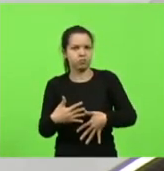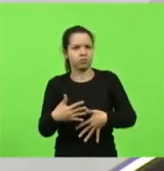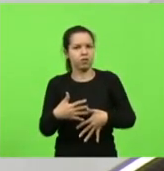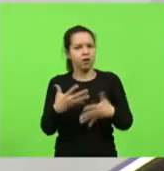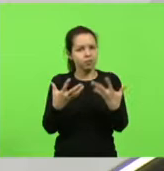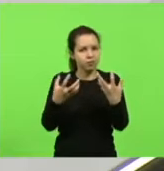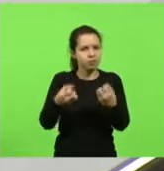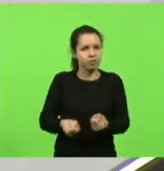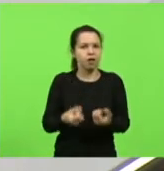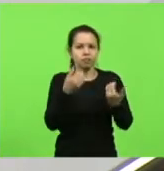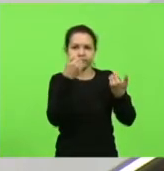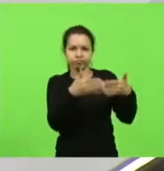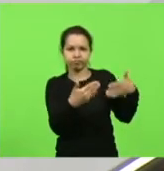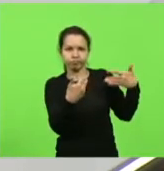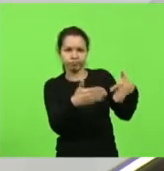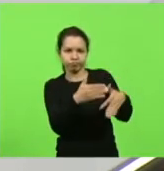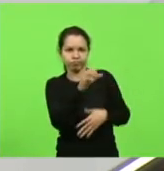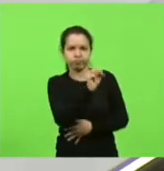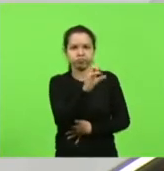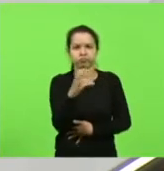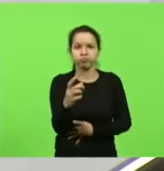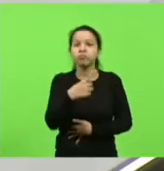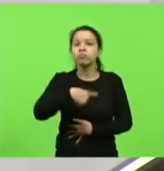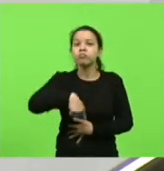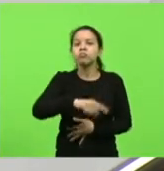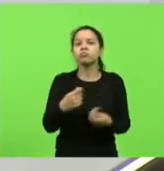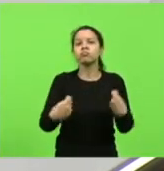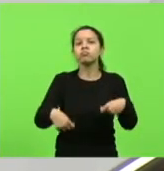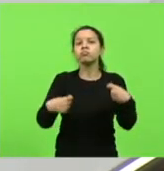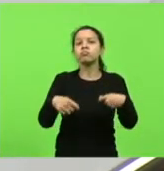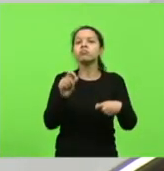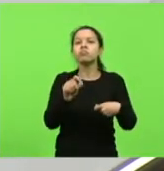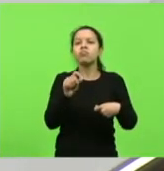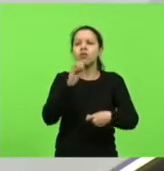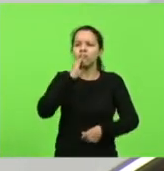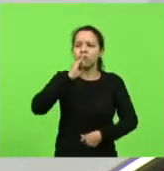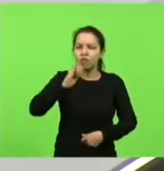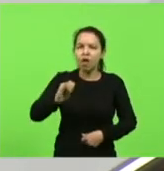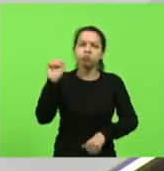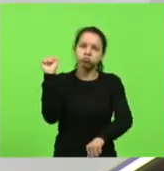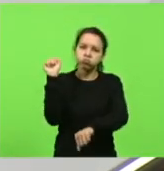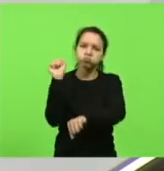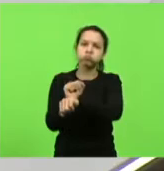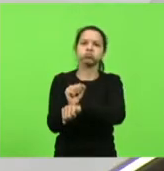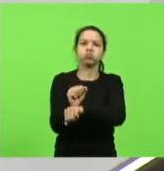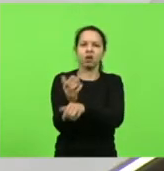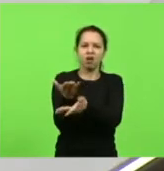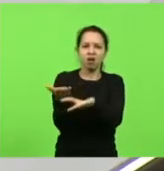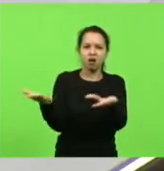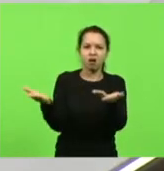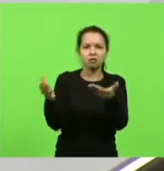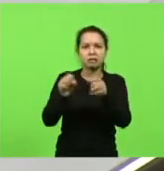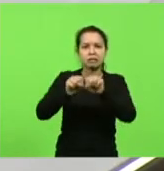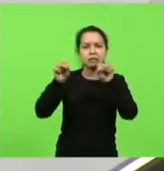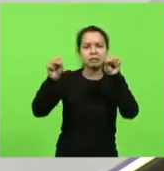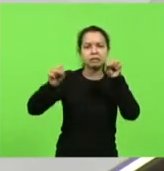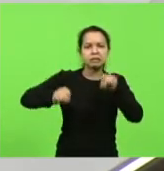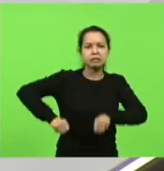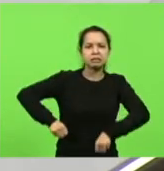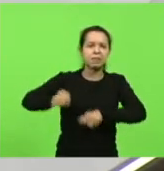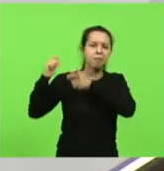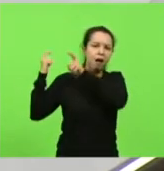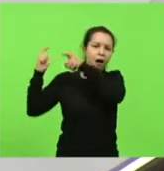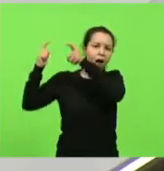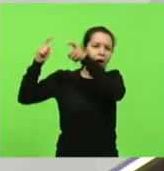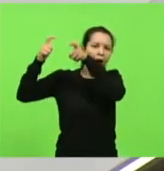com Santa Catarina. O que estamos precisando para dizer um basta a esse sistema esse sistema colonial, porque é isso, Santa Catarina é